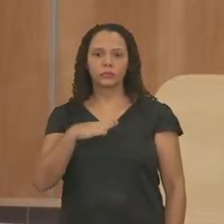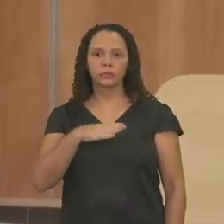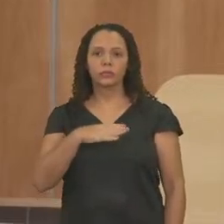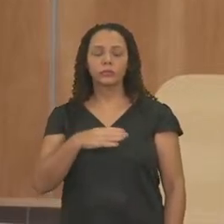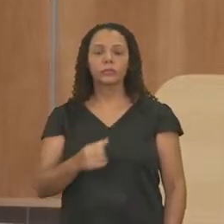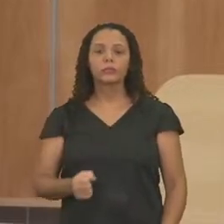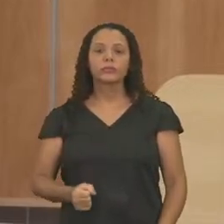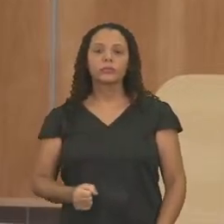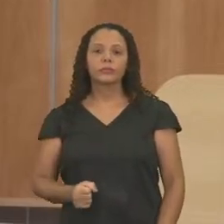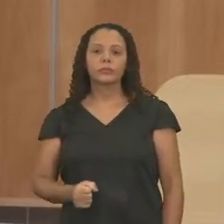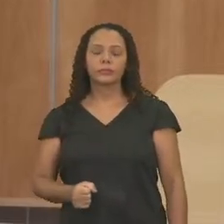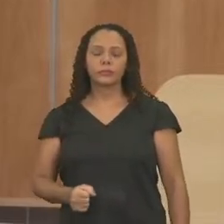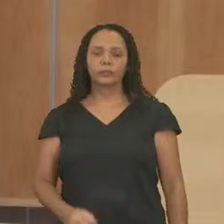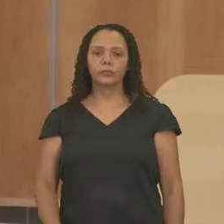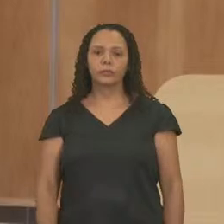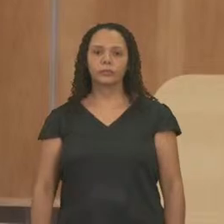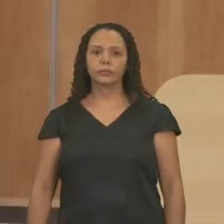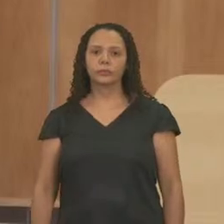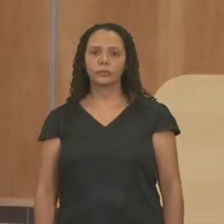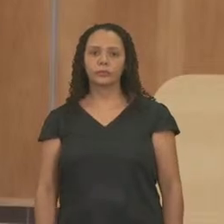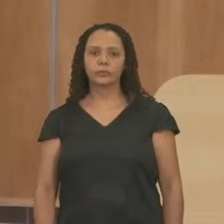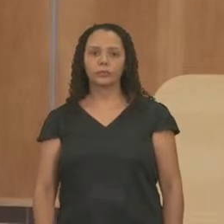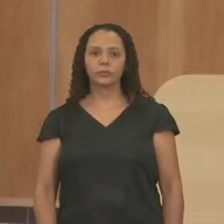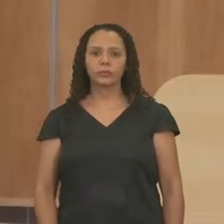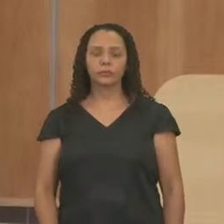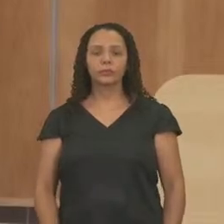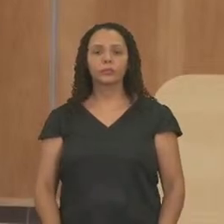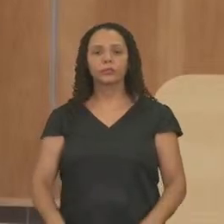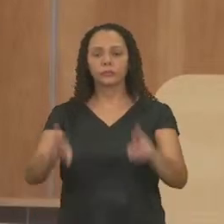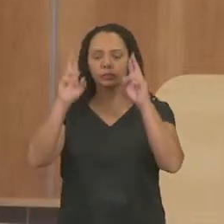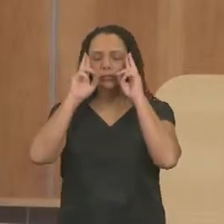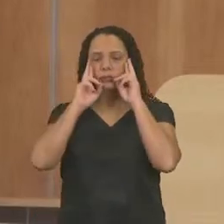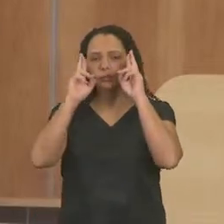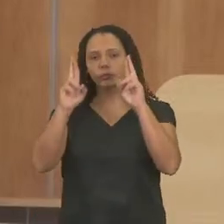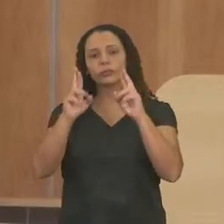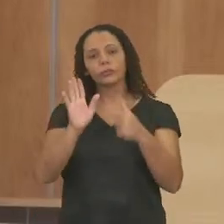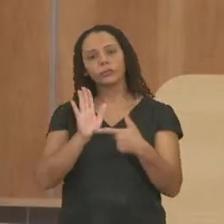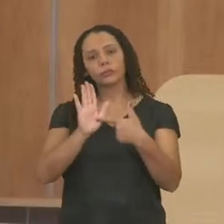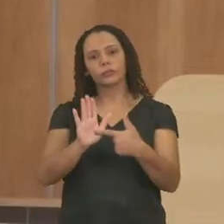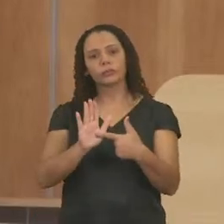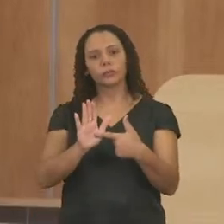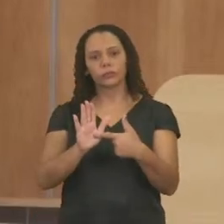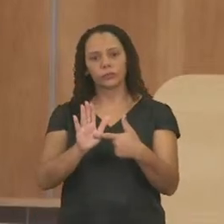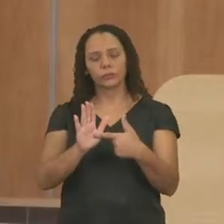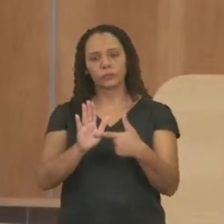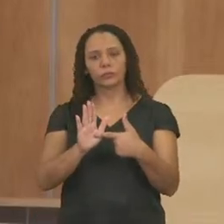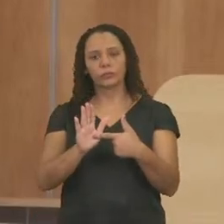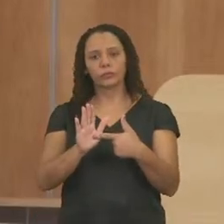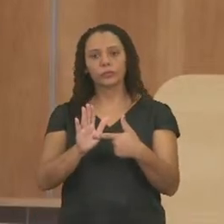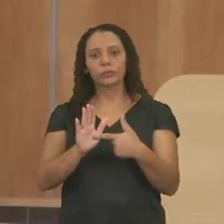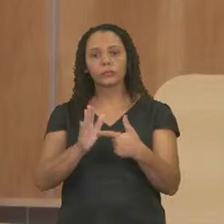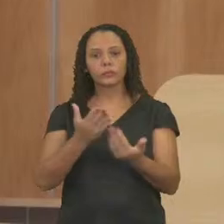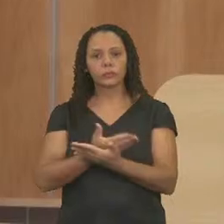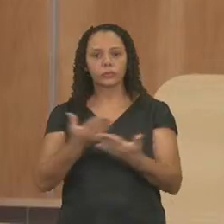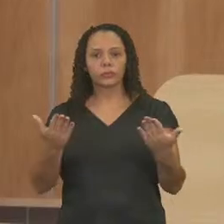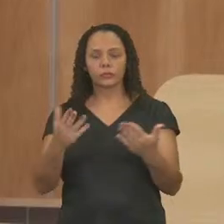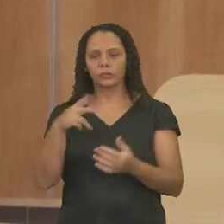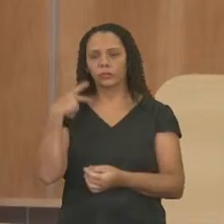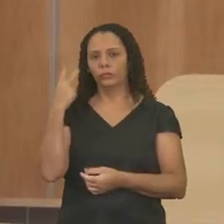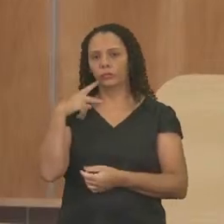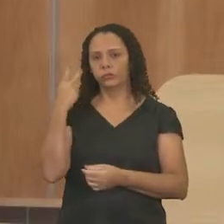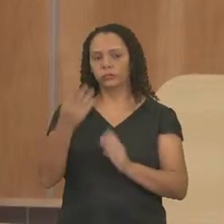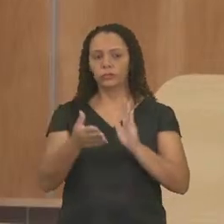participativa e eficiente. Por todo o exposto, respeitosamente apresentamos as considerações dos nobres pares a